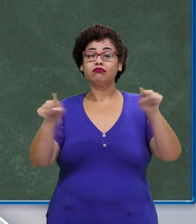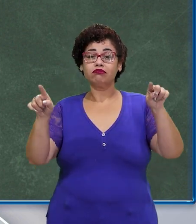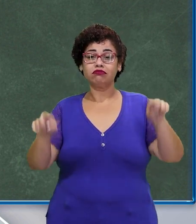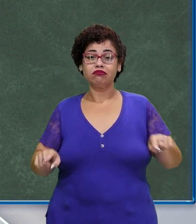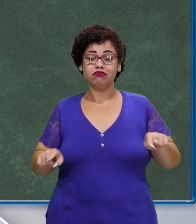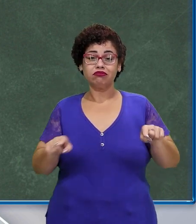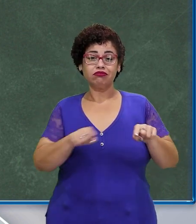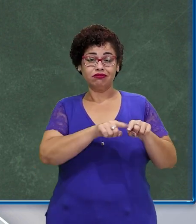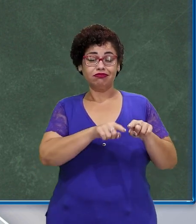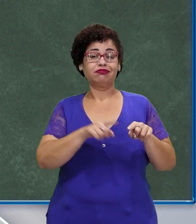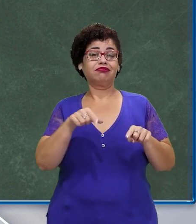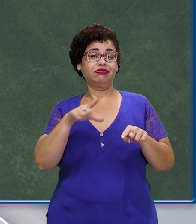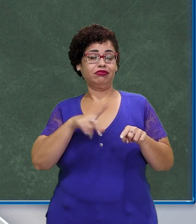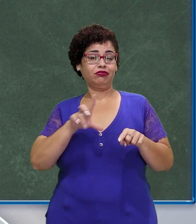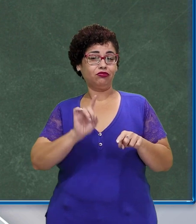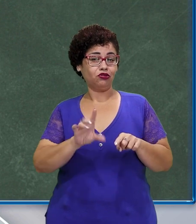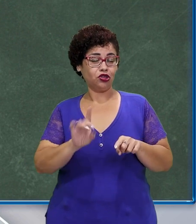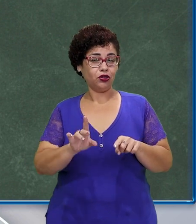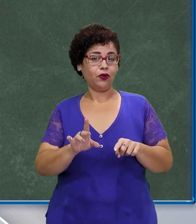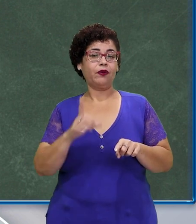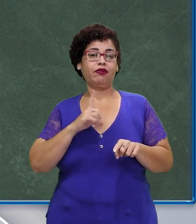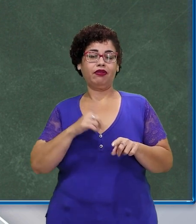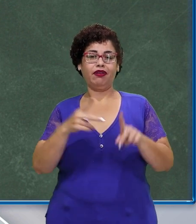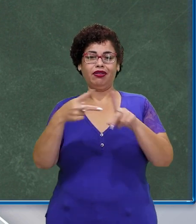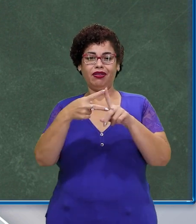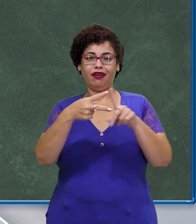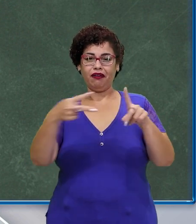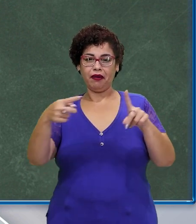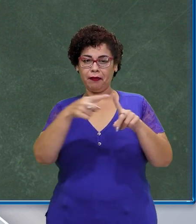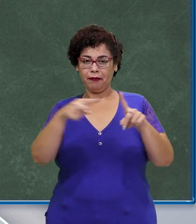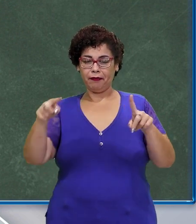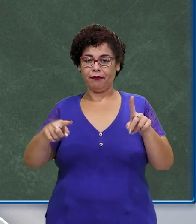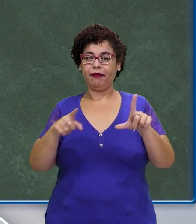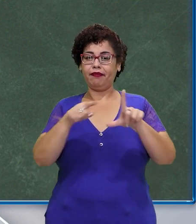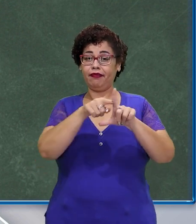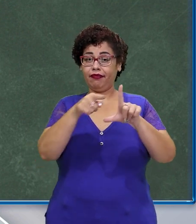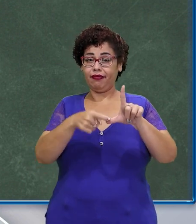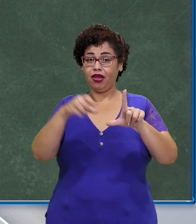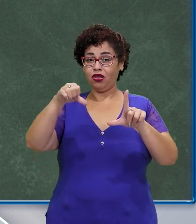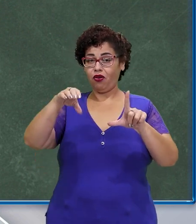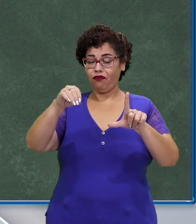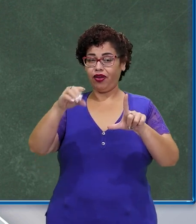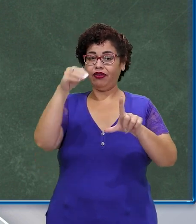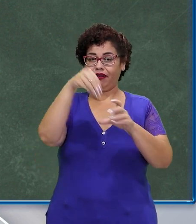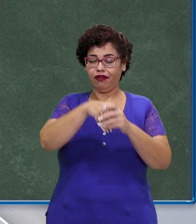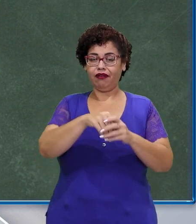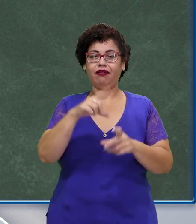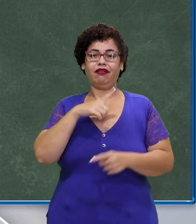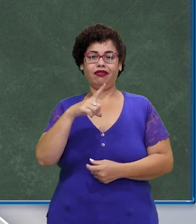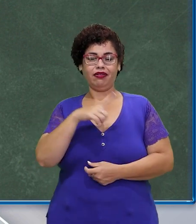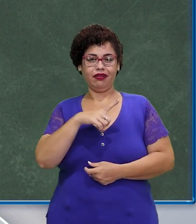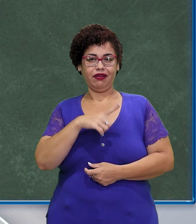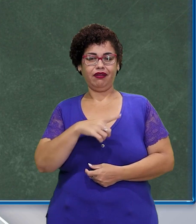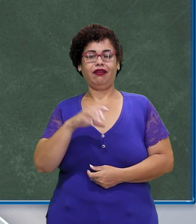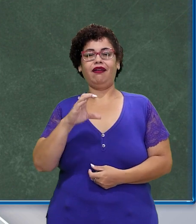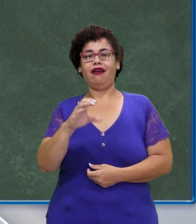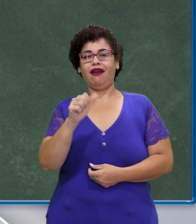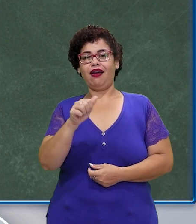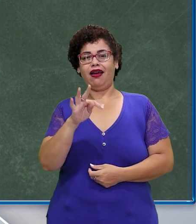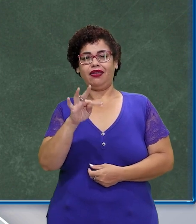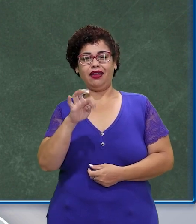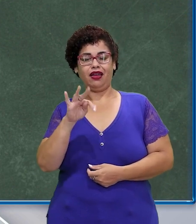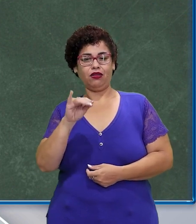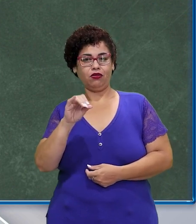triângulo retângulo. Aqui eu tenho um ângulo de 90 graus. Aqui tem os catetos, vou chamar